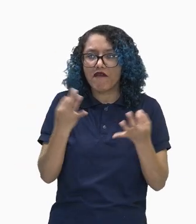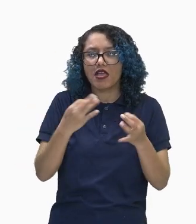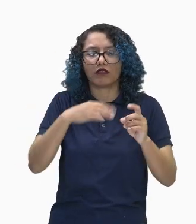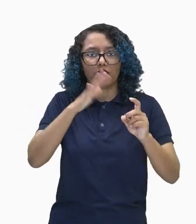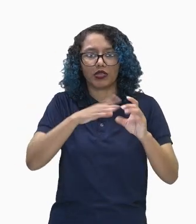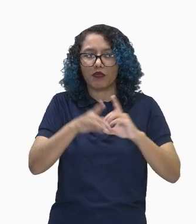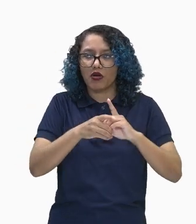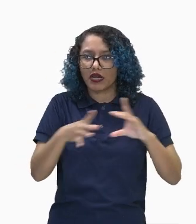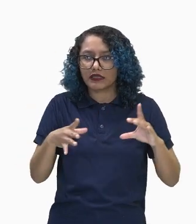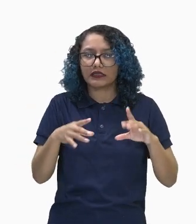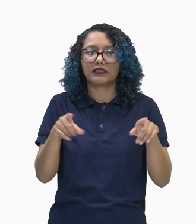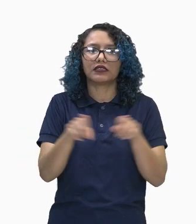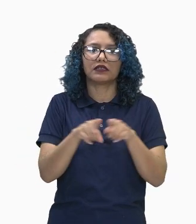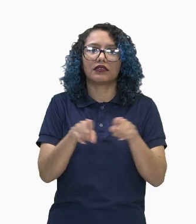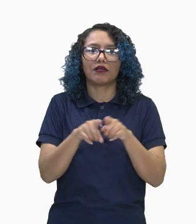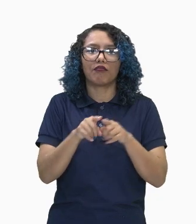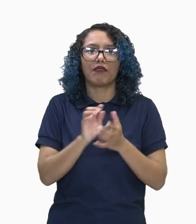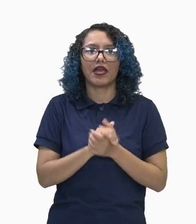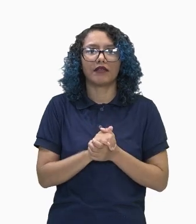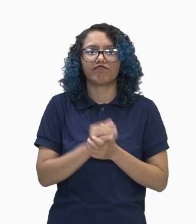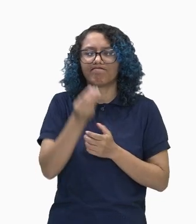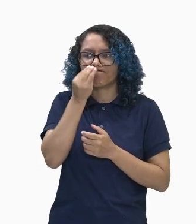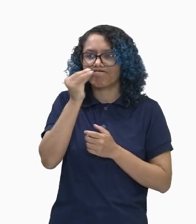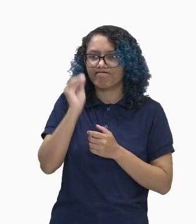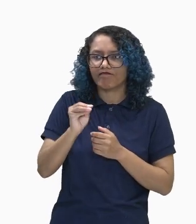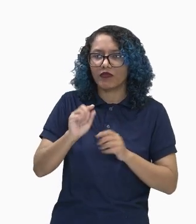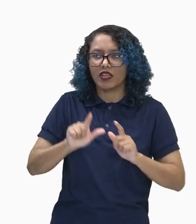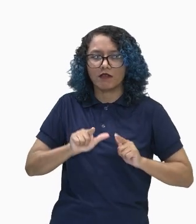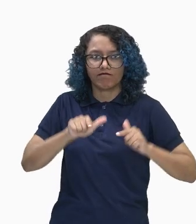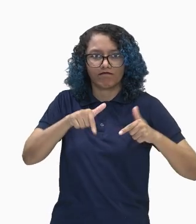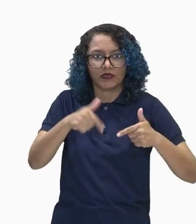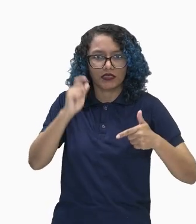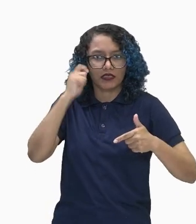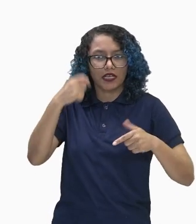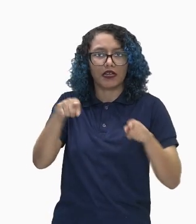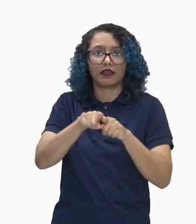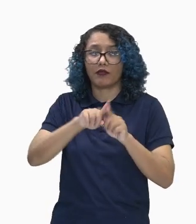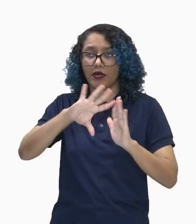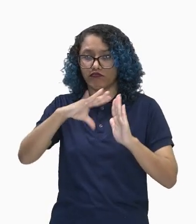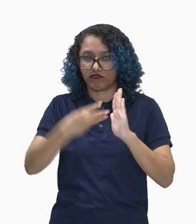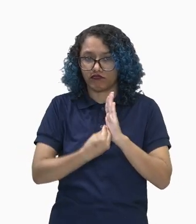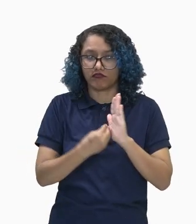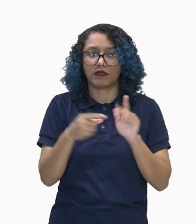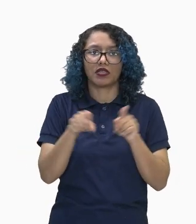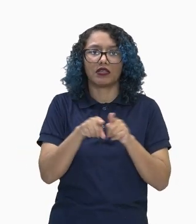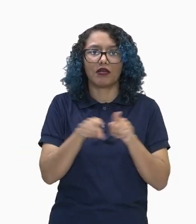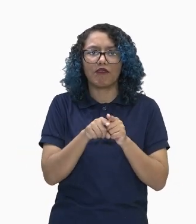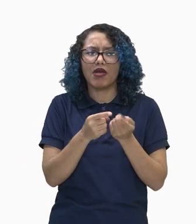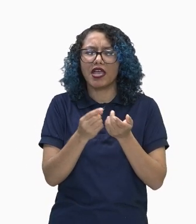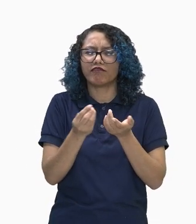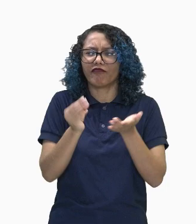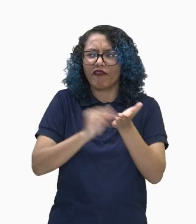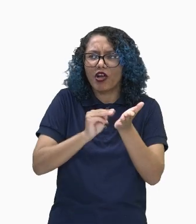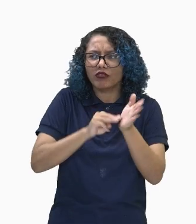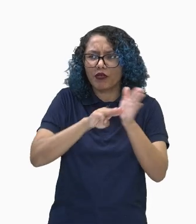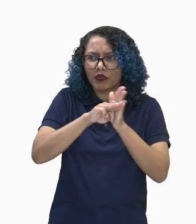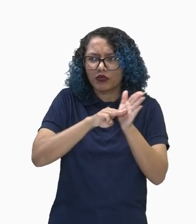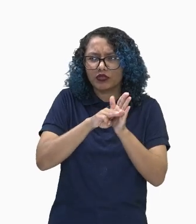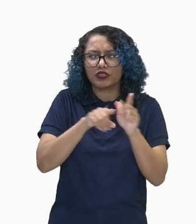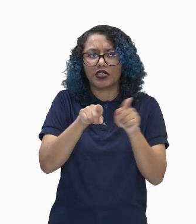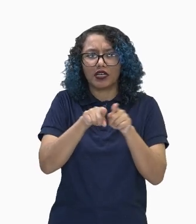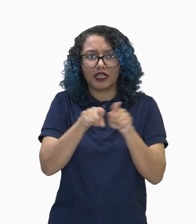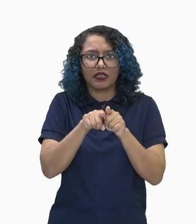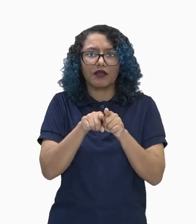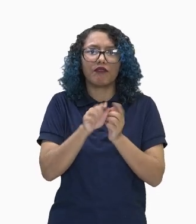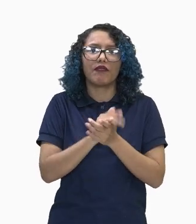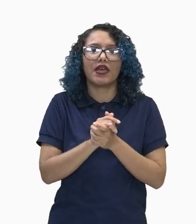a desconsideração pela resistência negra e quilombola, falta de rigor metodológico e